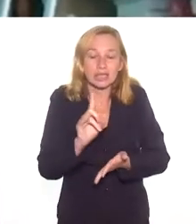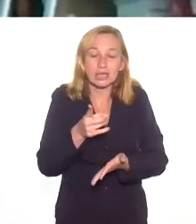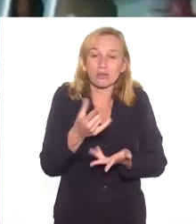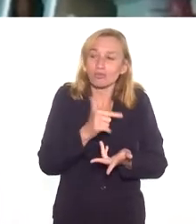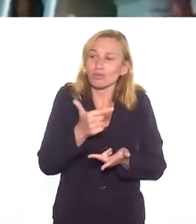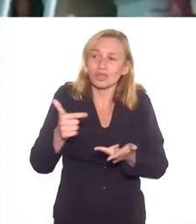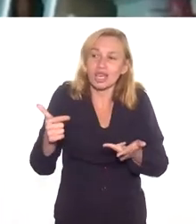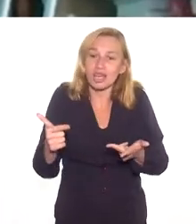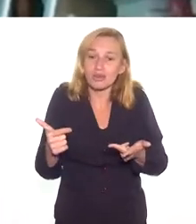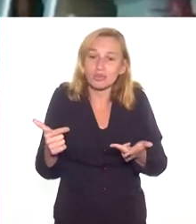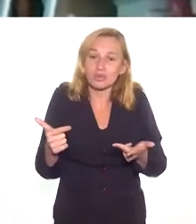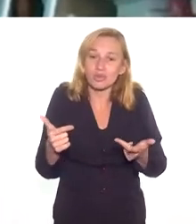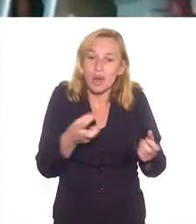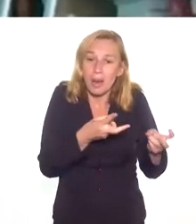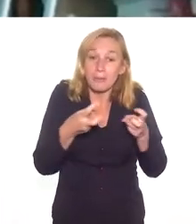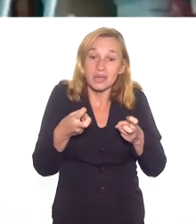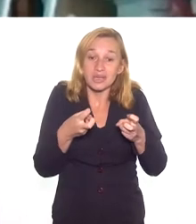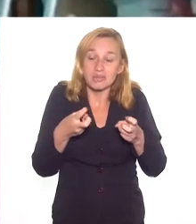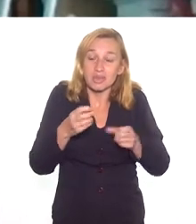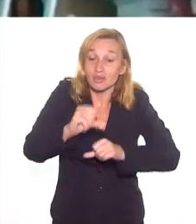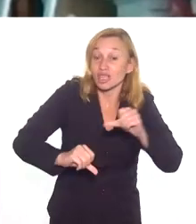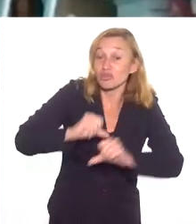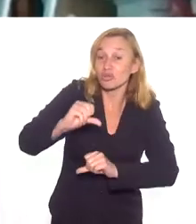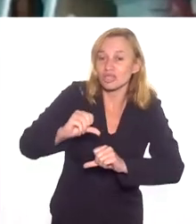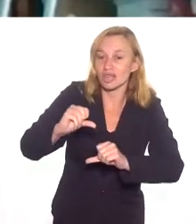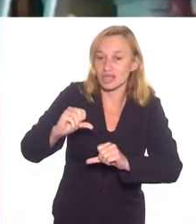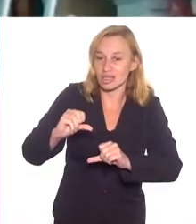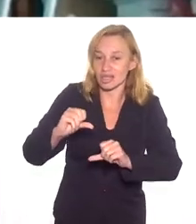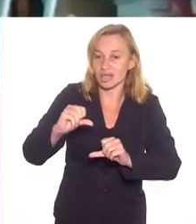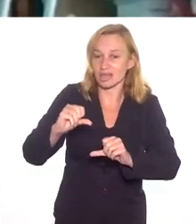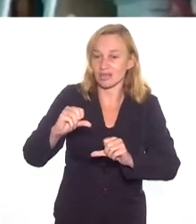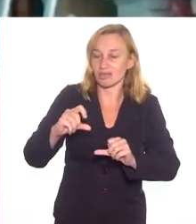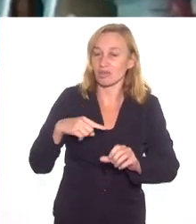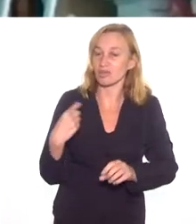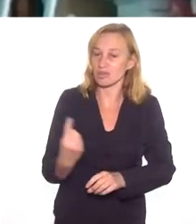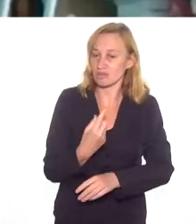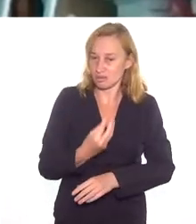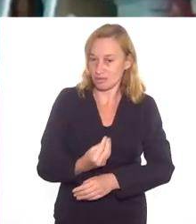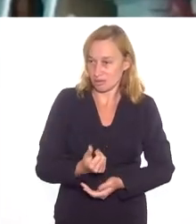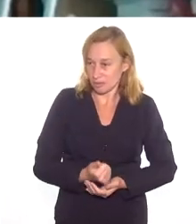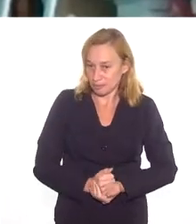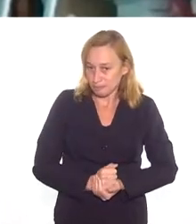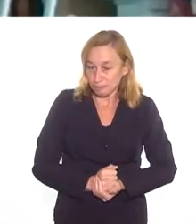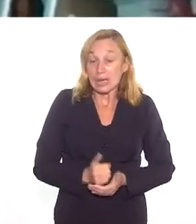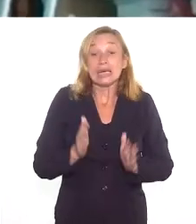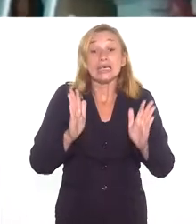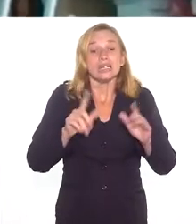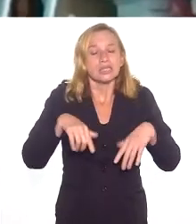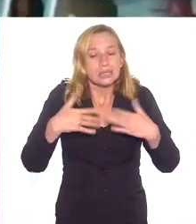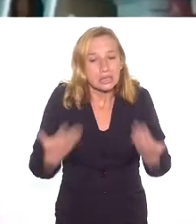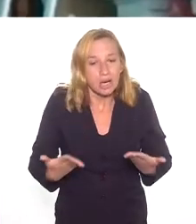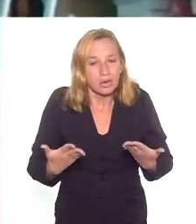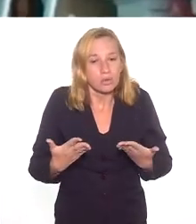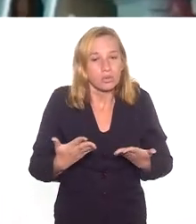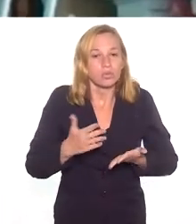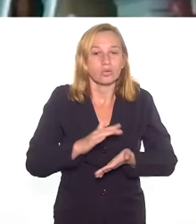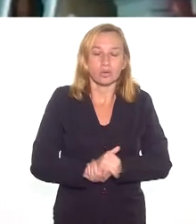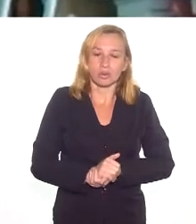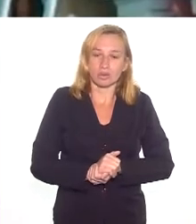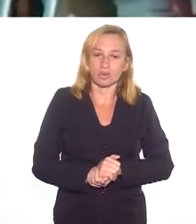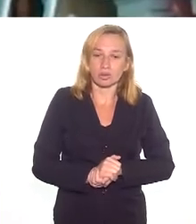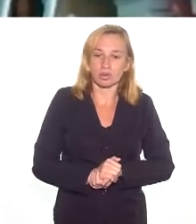que às vezes não temos uma percepção imediata das mudanças que estão à nossa volta. Muito bem. Então,